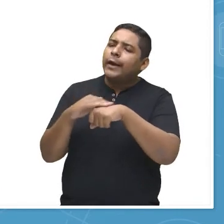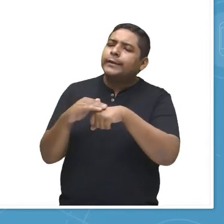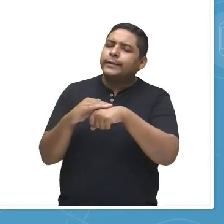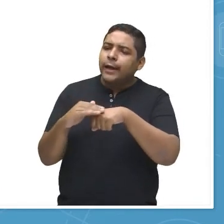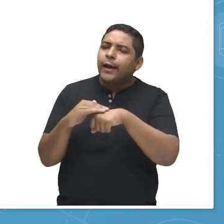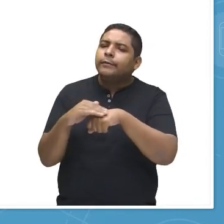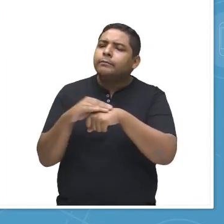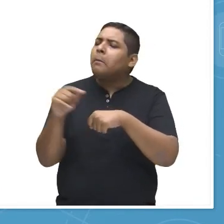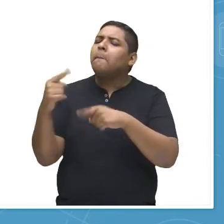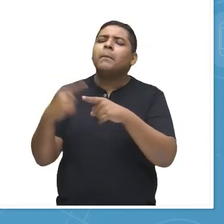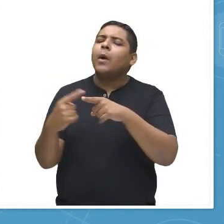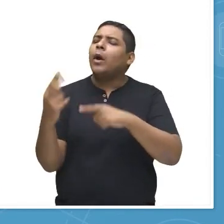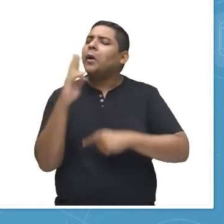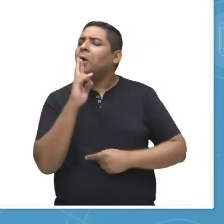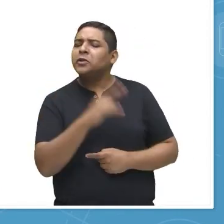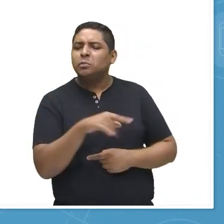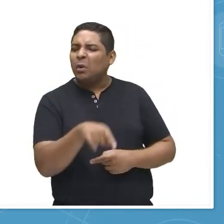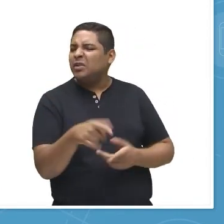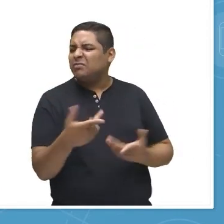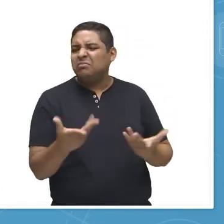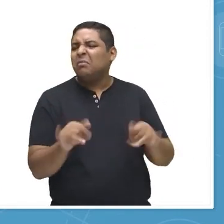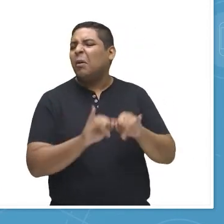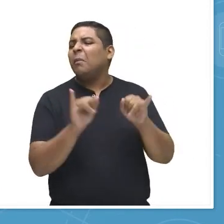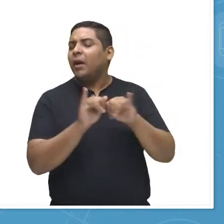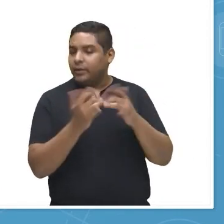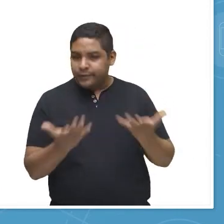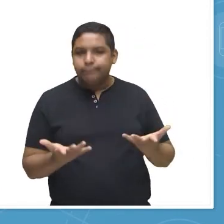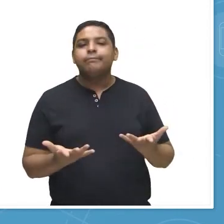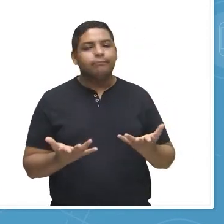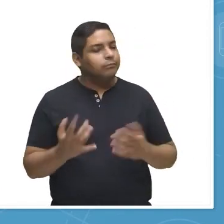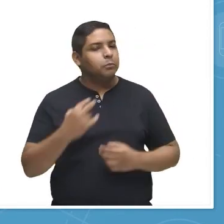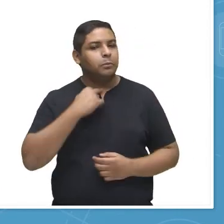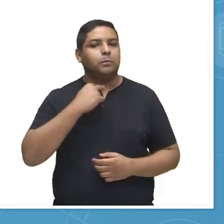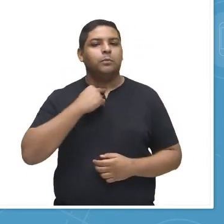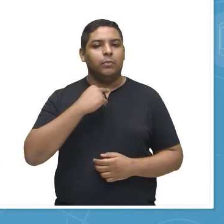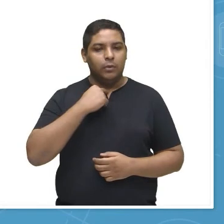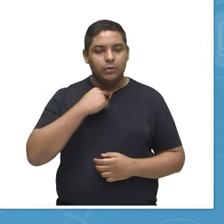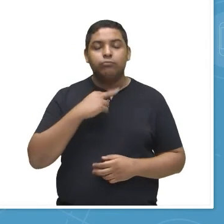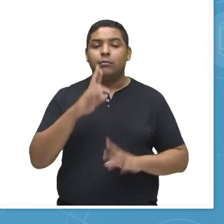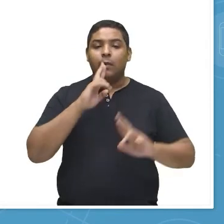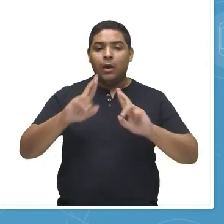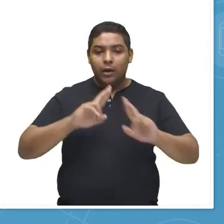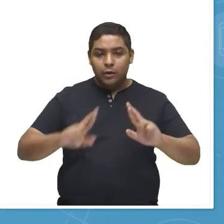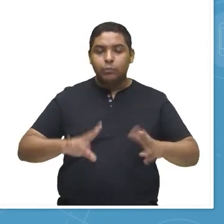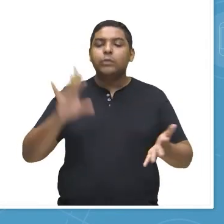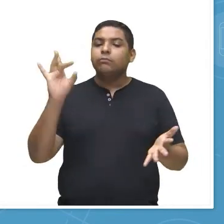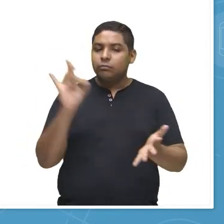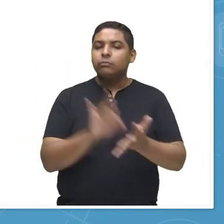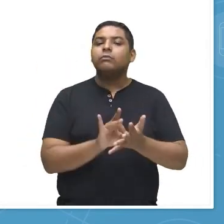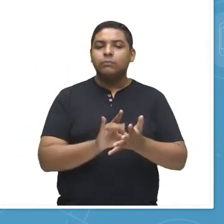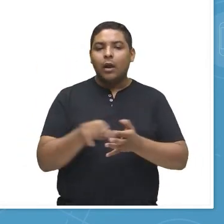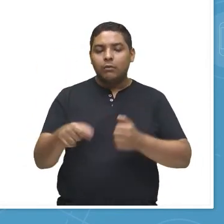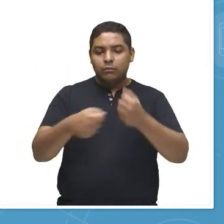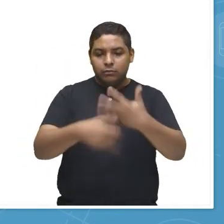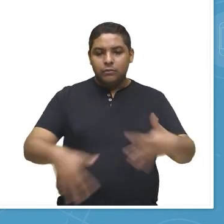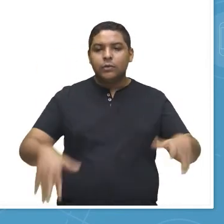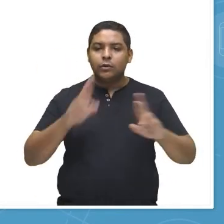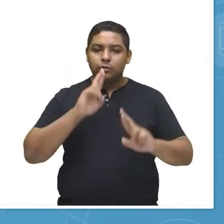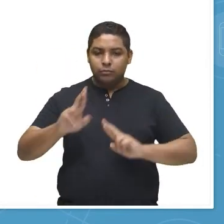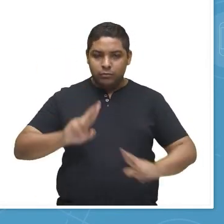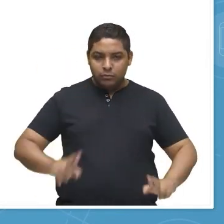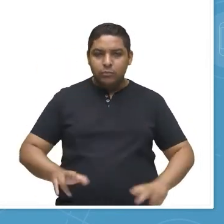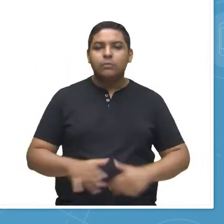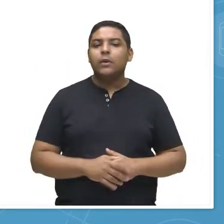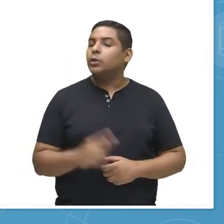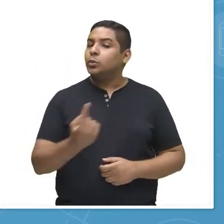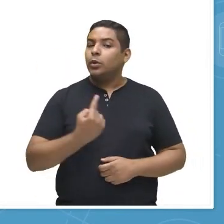para falar material efetivo. Por isso que é importante que vocês respondam de forma efetiva o nosso chat. Porque você não